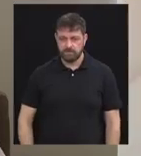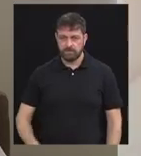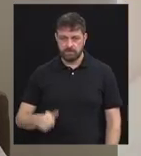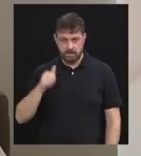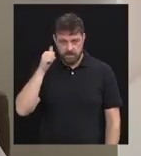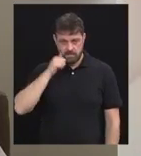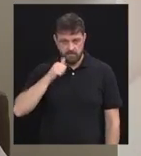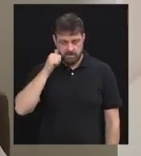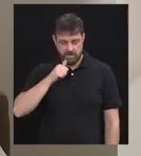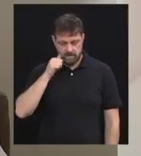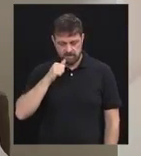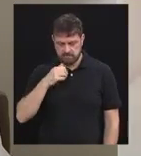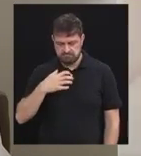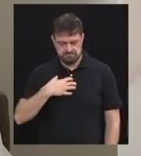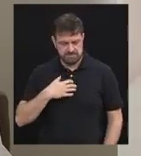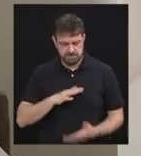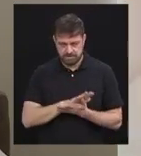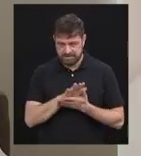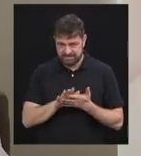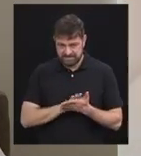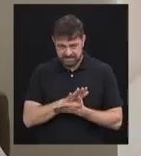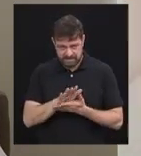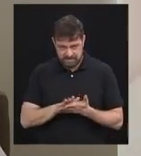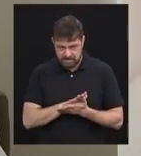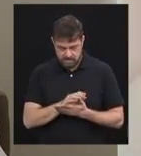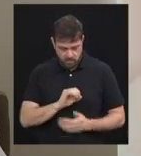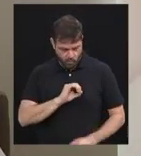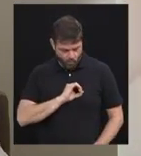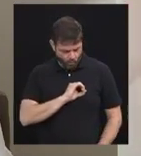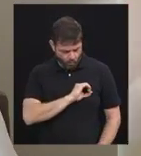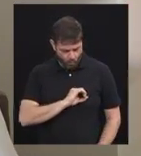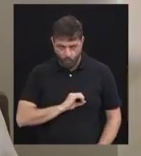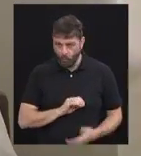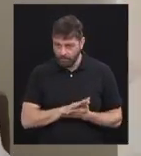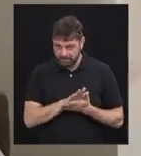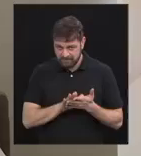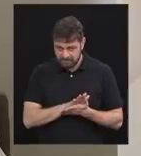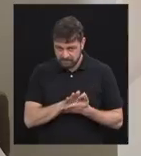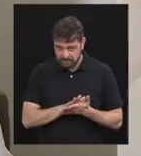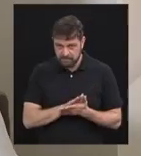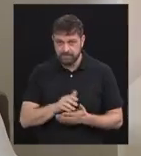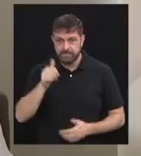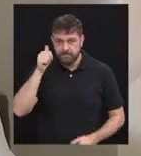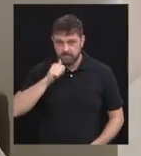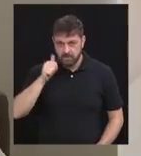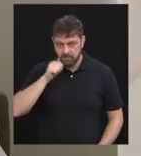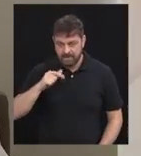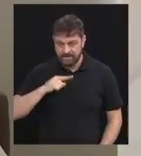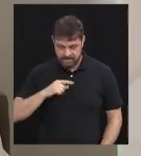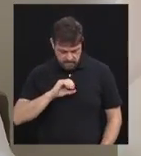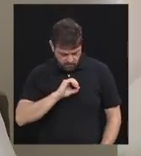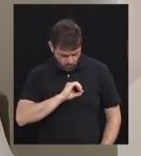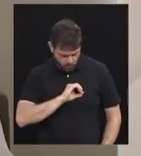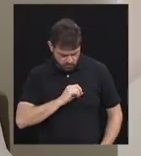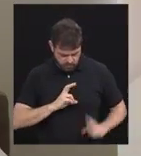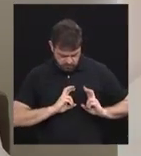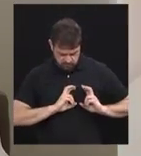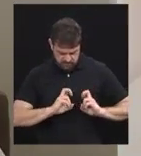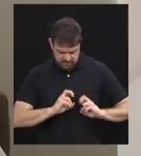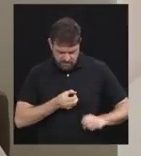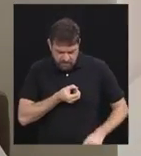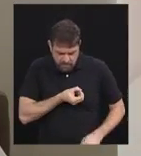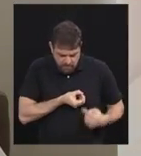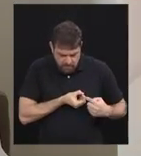mulheres assintomáticas, mulheres que não têm nódulo na mama nem nada. As mulheres que têm nódulo na mama ou que têm